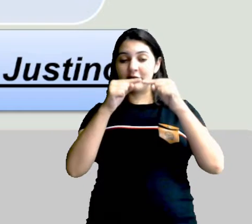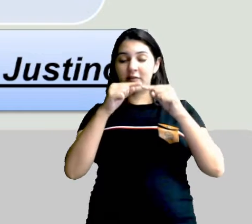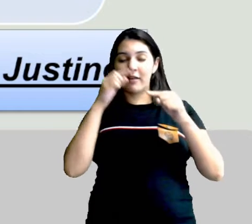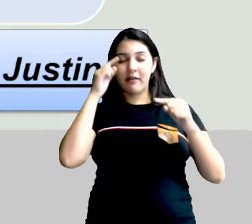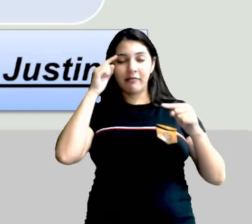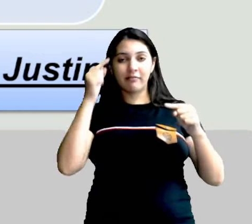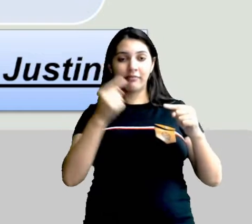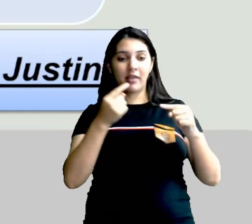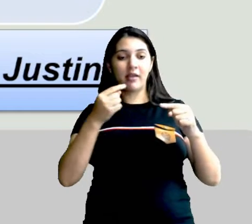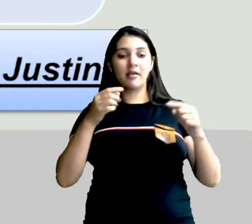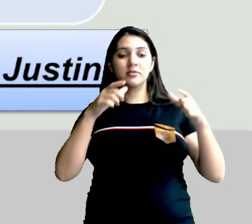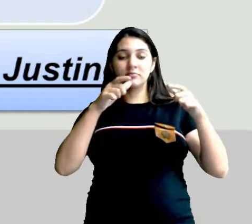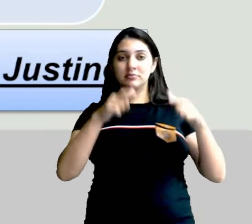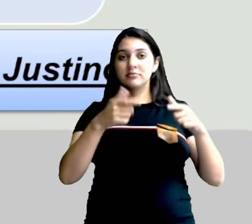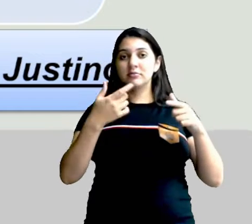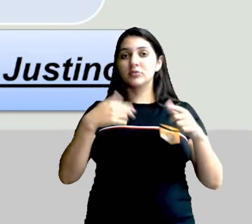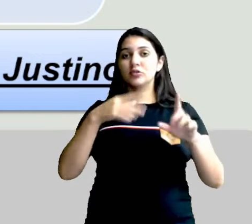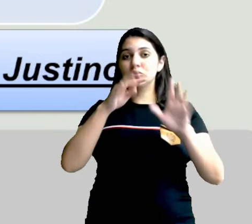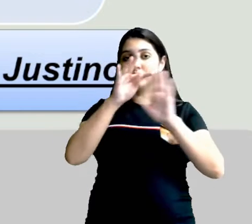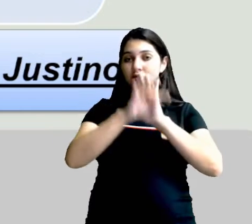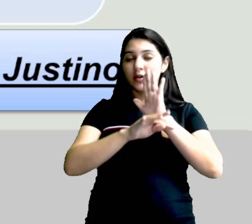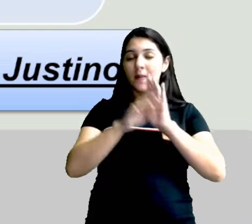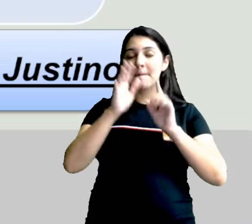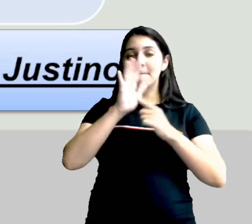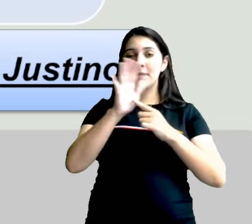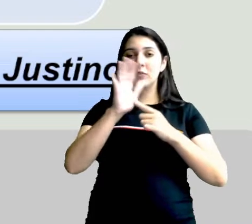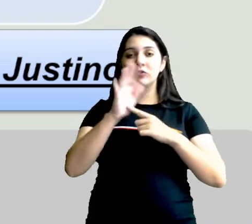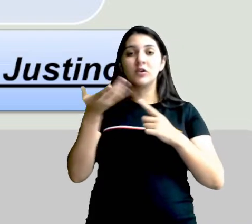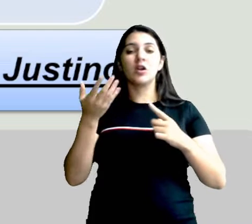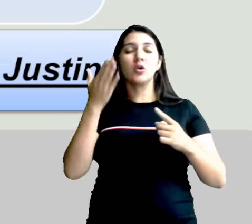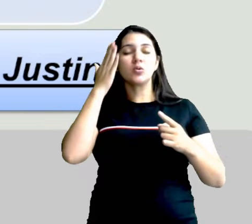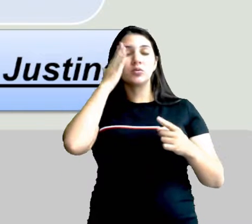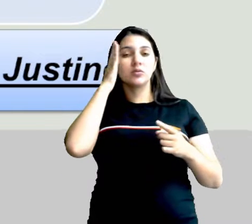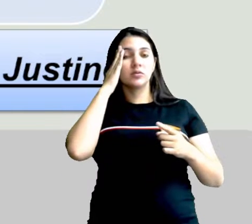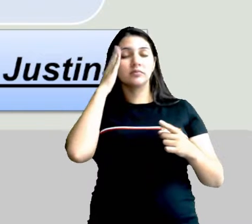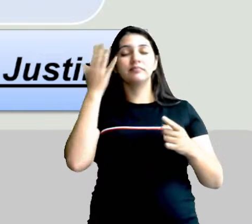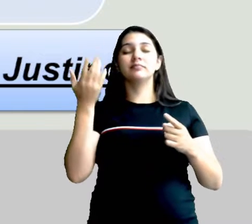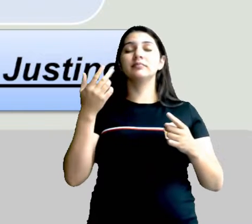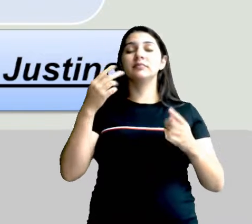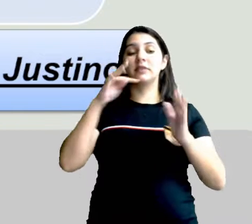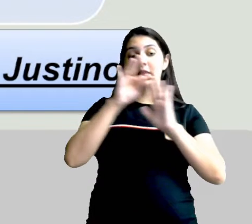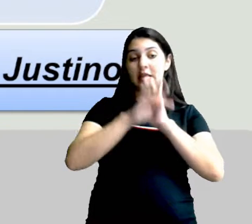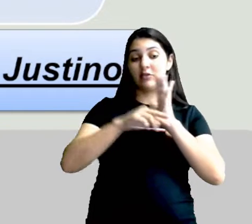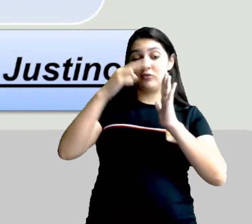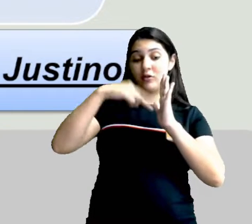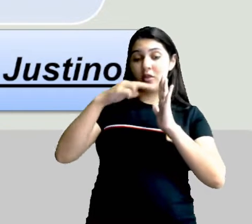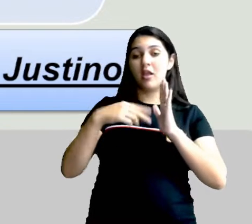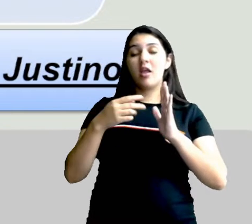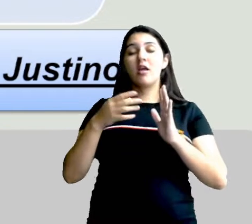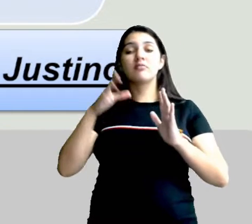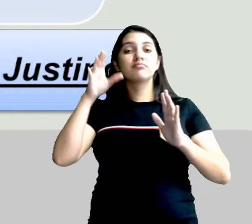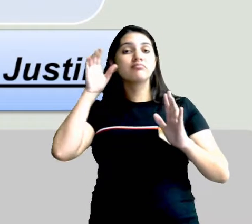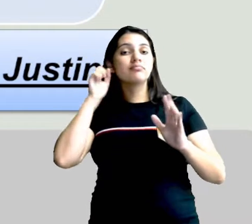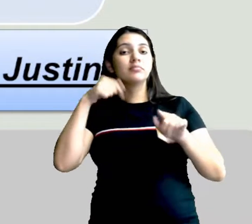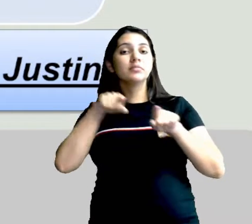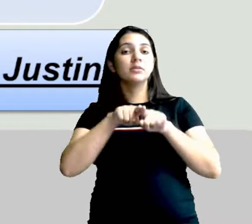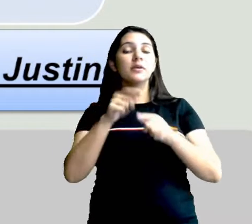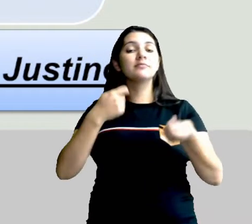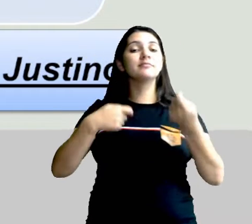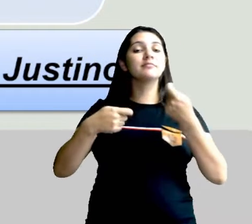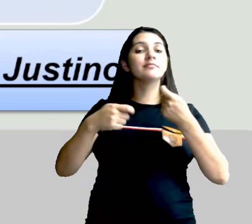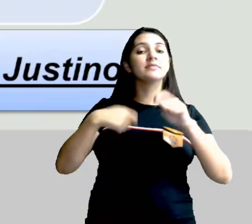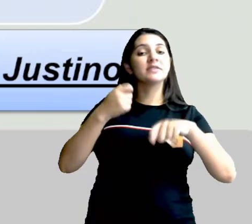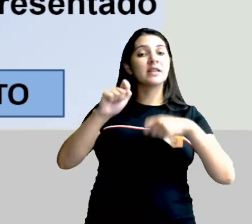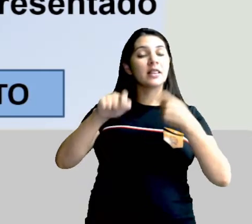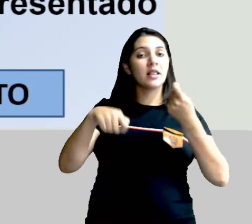do texto, demonstrando compreensão global em textos lidos, ouvidos e sinalizados. Então, essas são